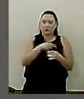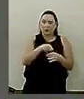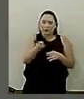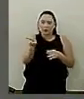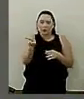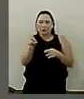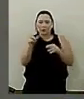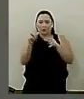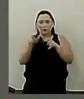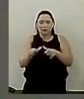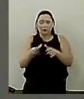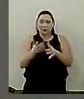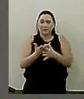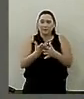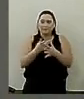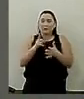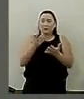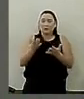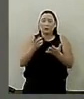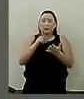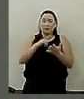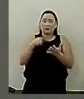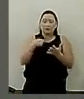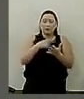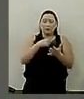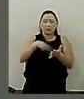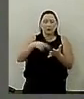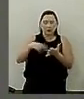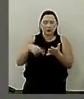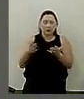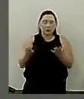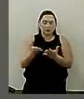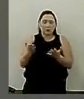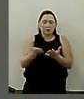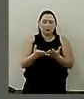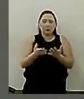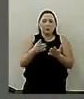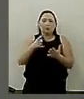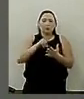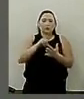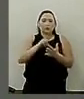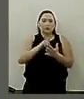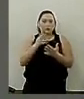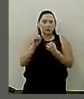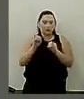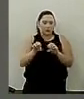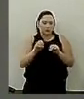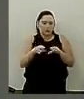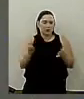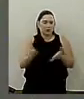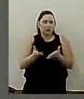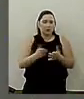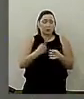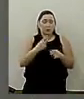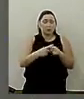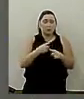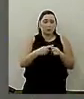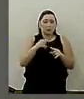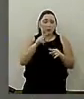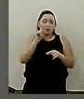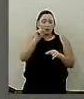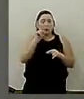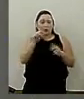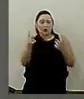Alguns autores que eu li para preparar esse sermão diz que foi Satanás. Satanás é que causou